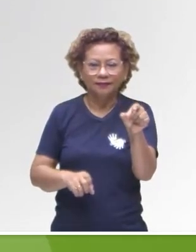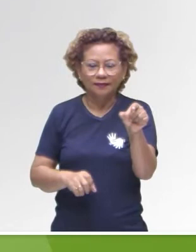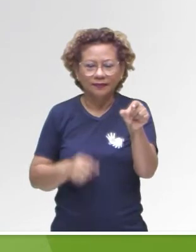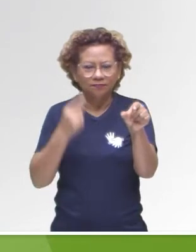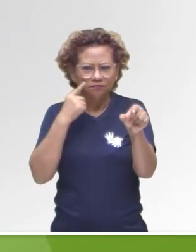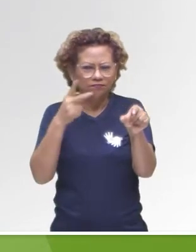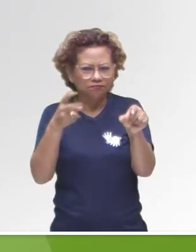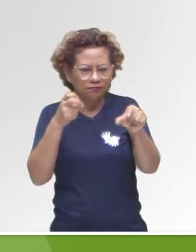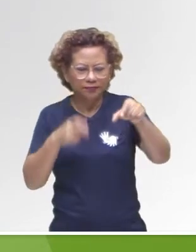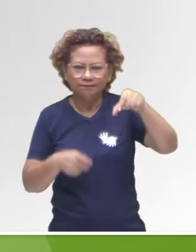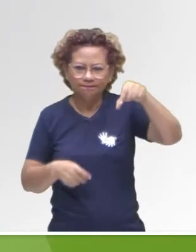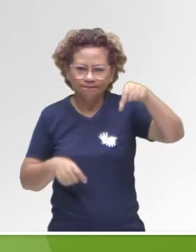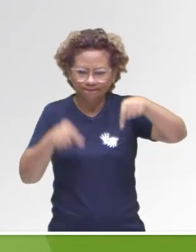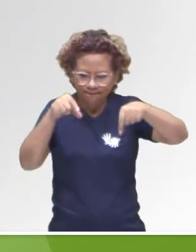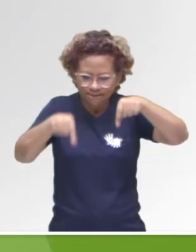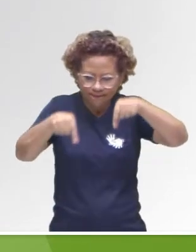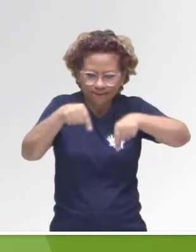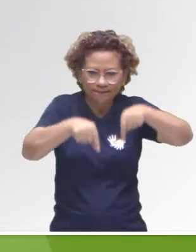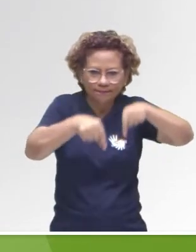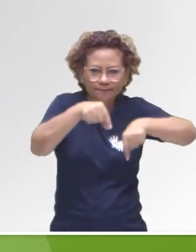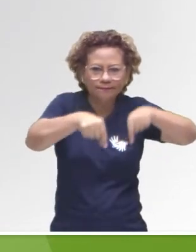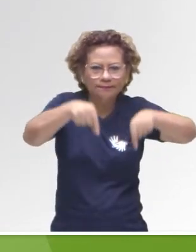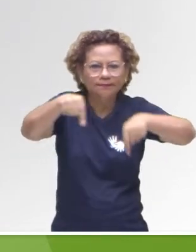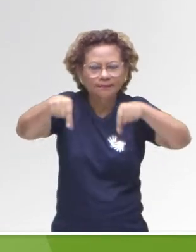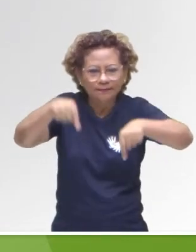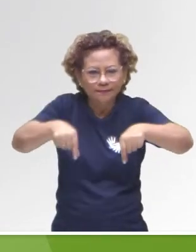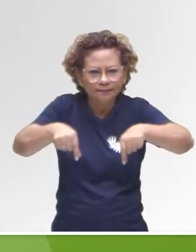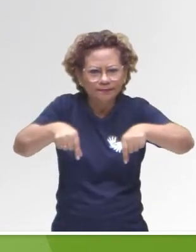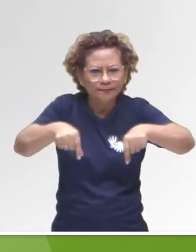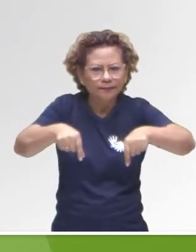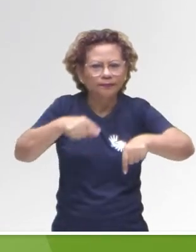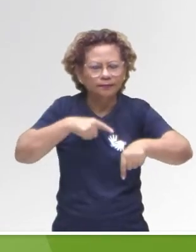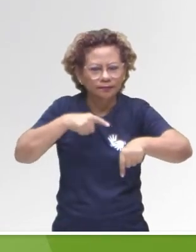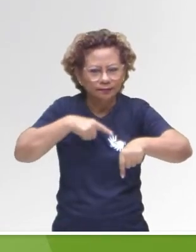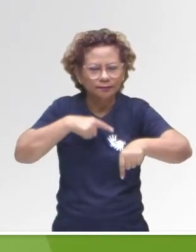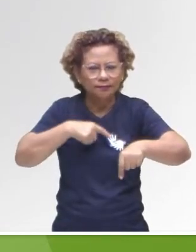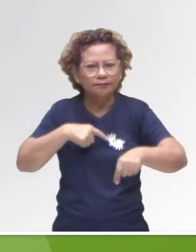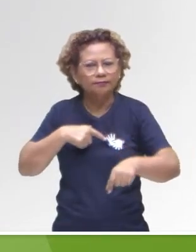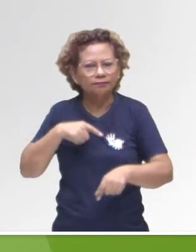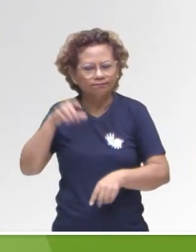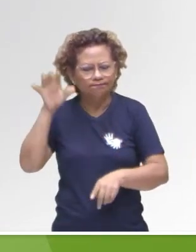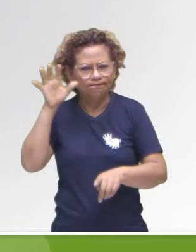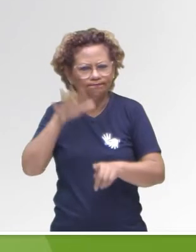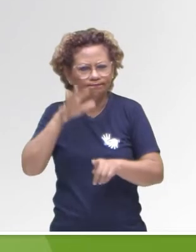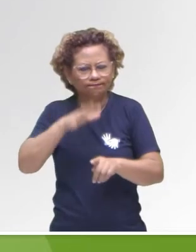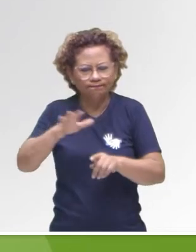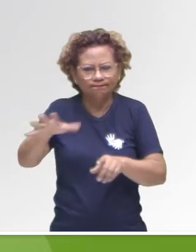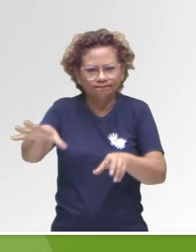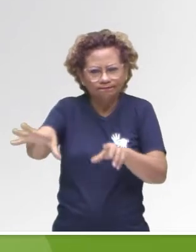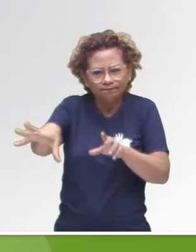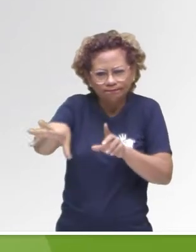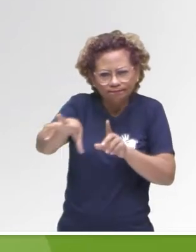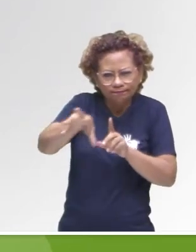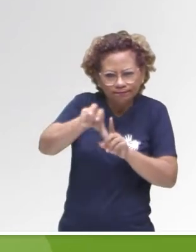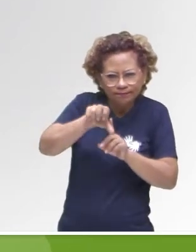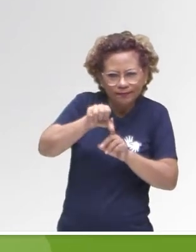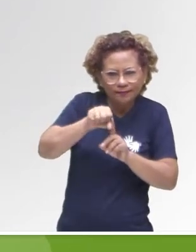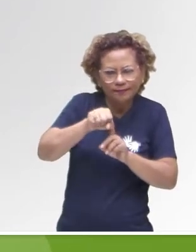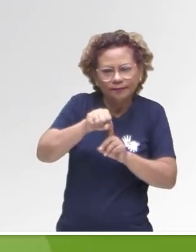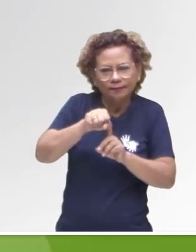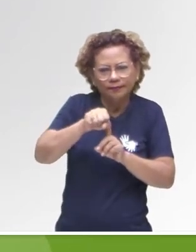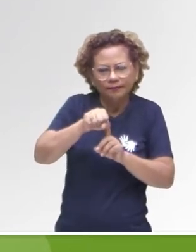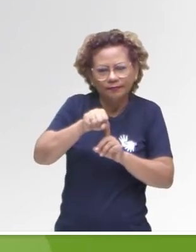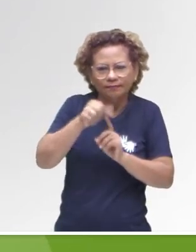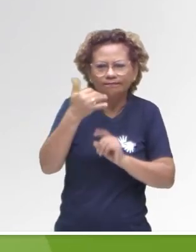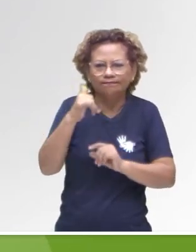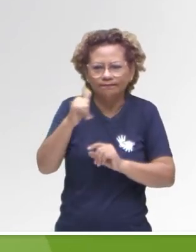de potencial que estão submetidos, podem influenciar nessa capacidade de acumular carga? Então, é o desafio da aula de hoje,